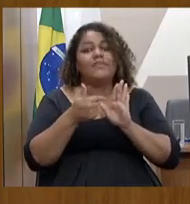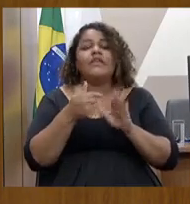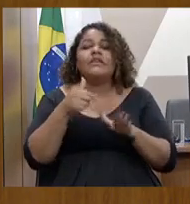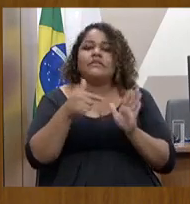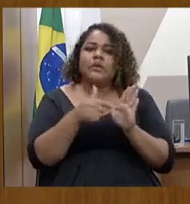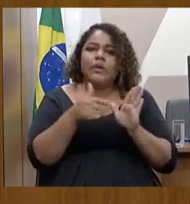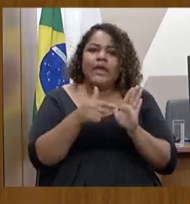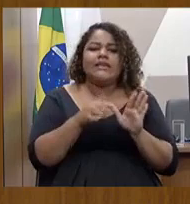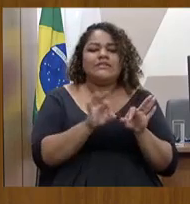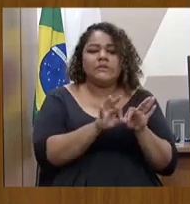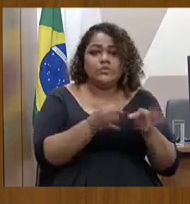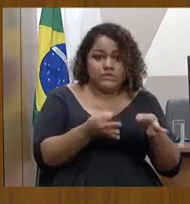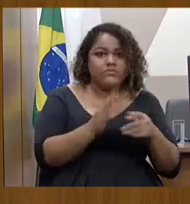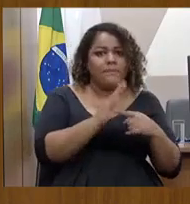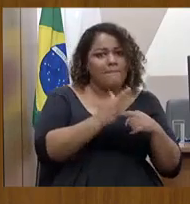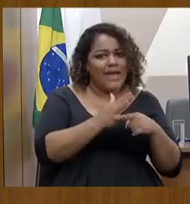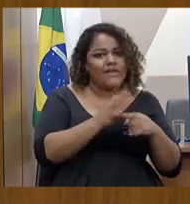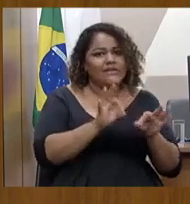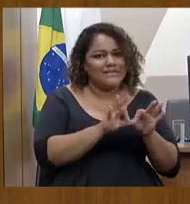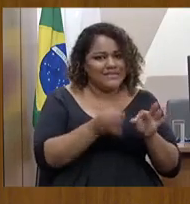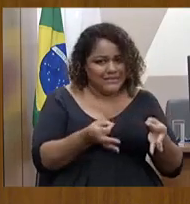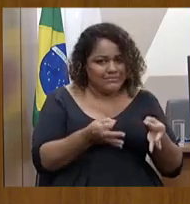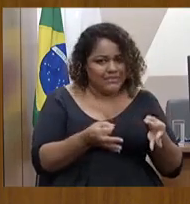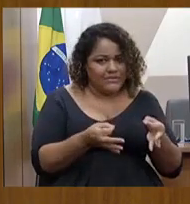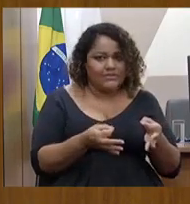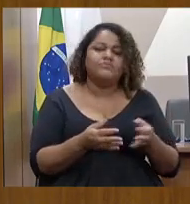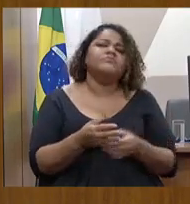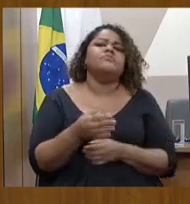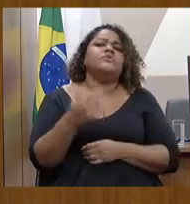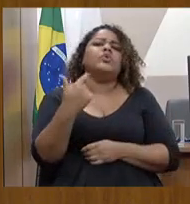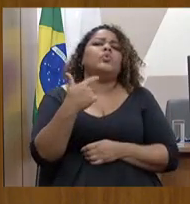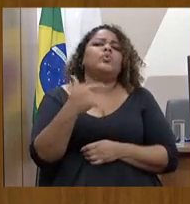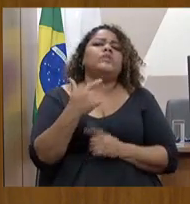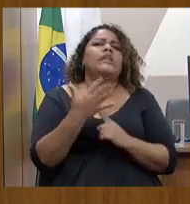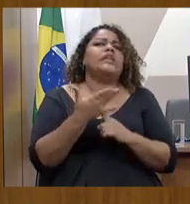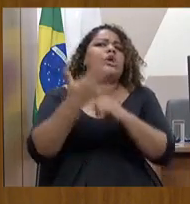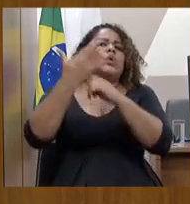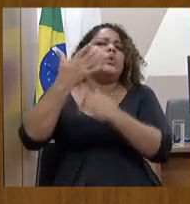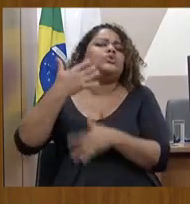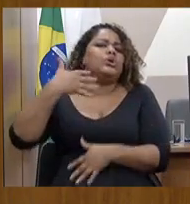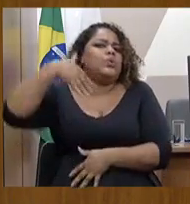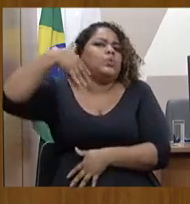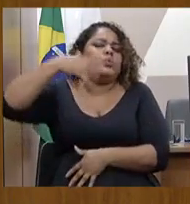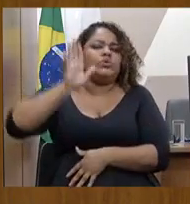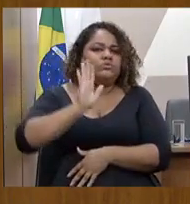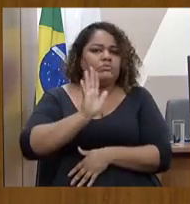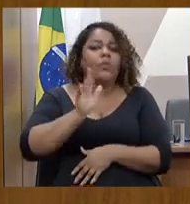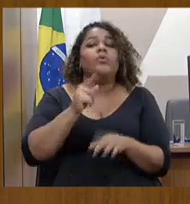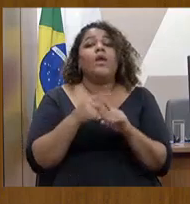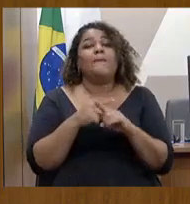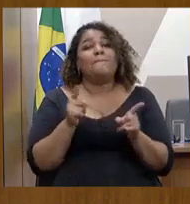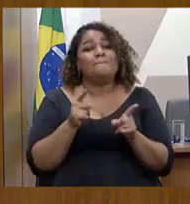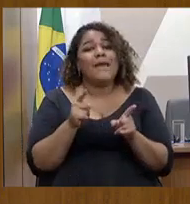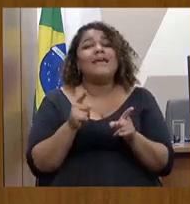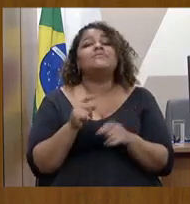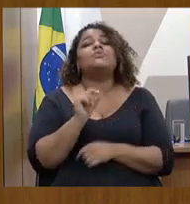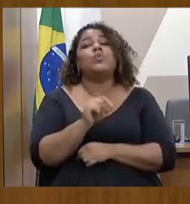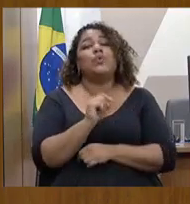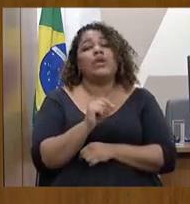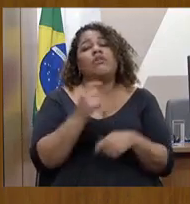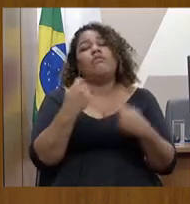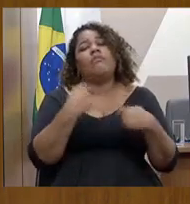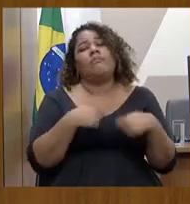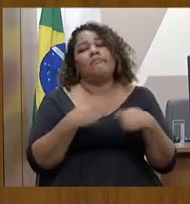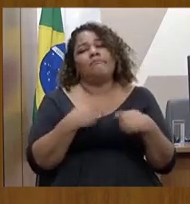dispositivos simples não tem ali embarcado tecnologia Mas elas Depende de um gasto para aplicação de